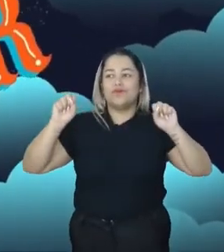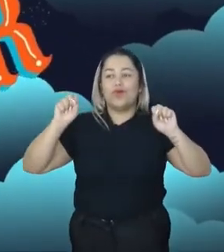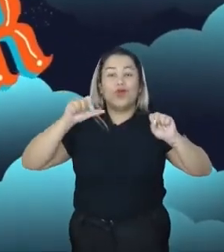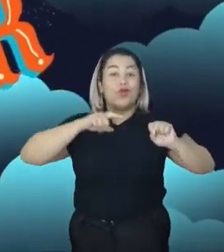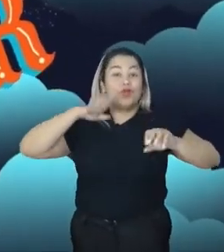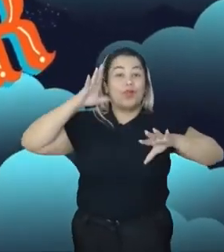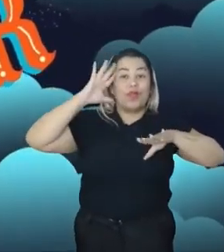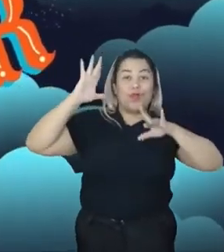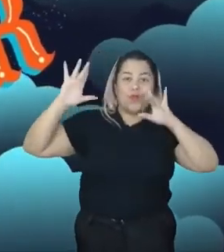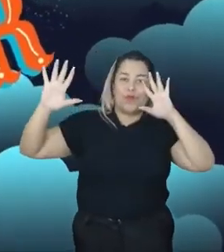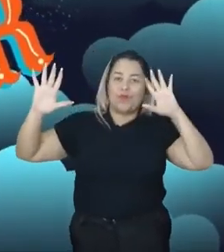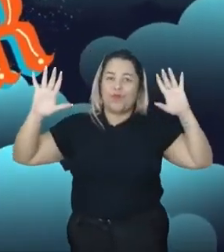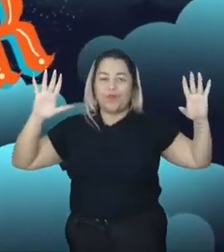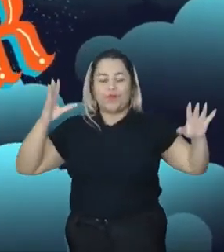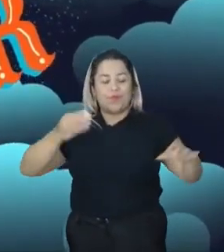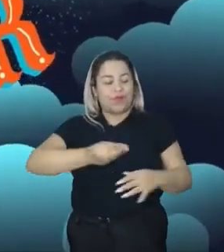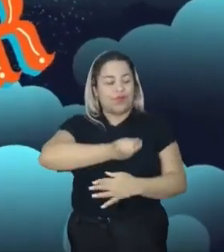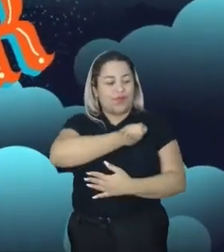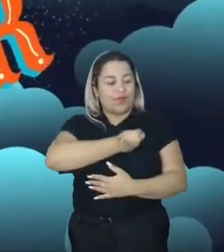sonhos pra viver